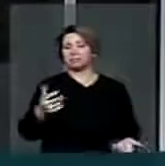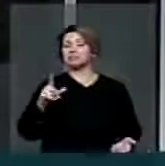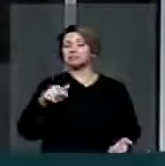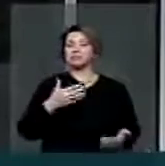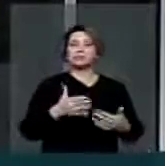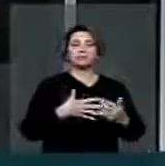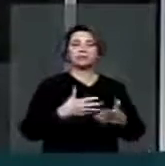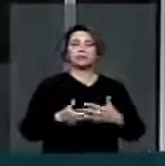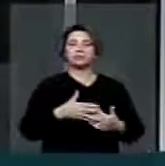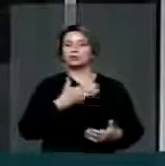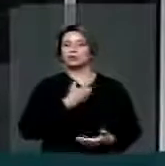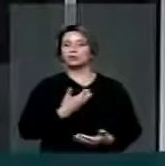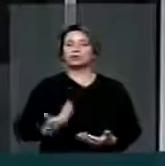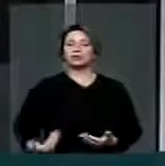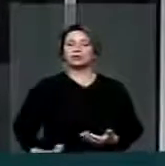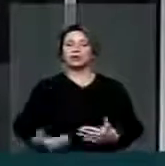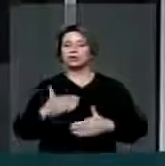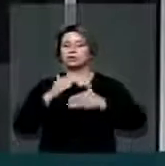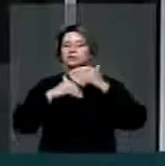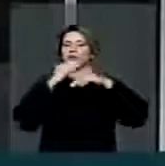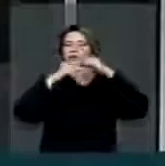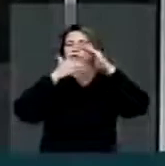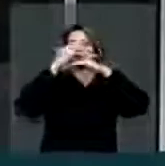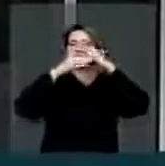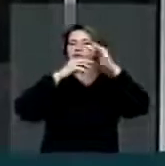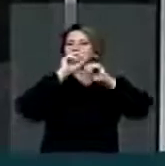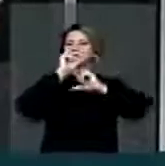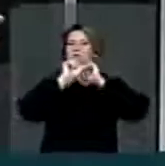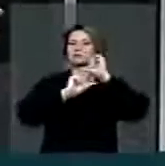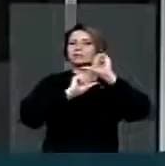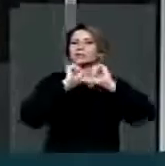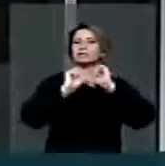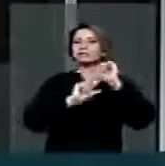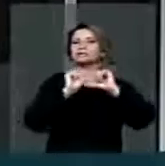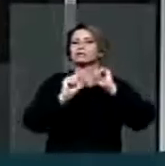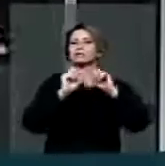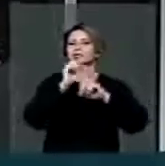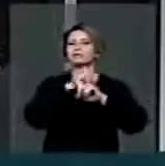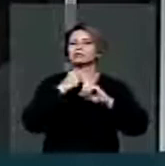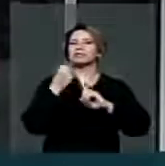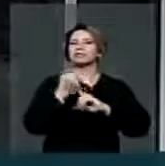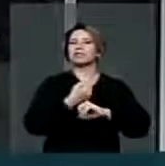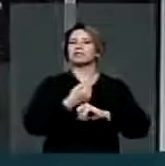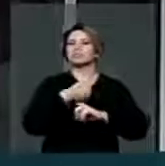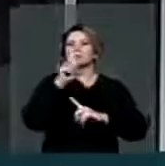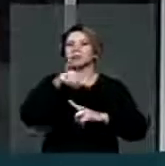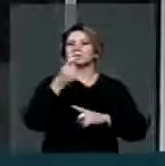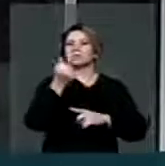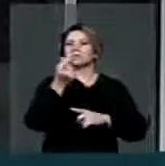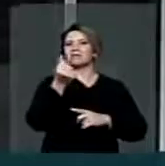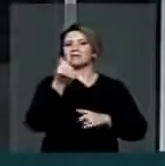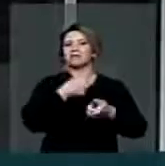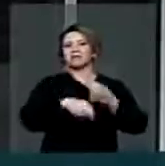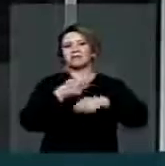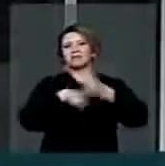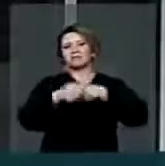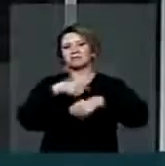governo progressista, um governo transformador, nós vivemos numa sociedade capitalista que tem